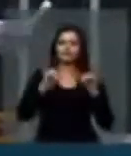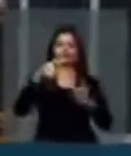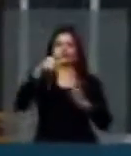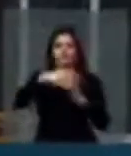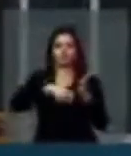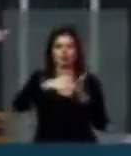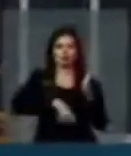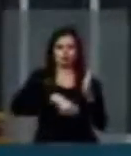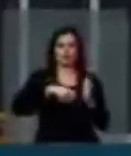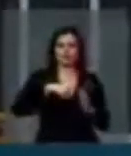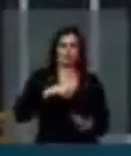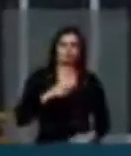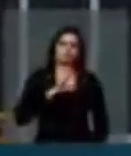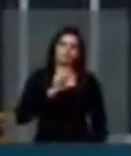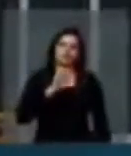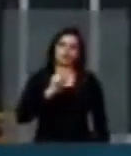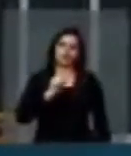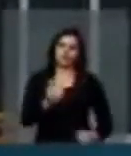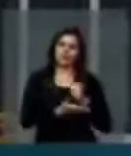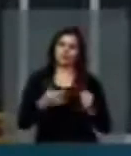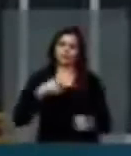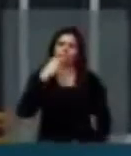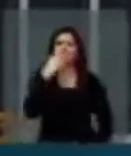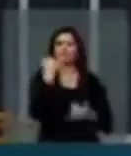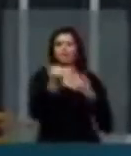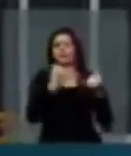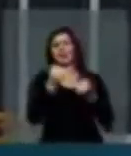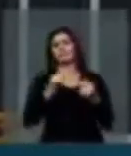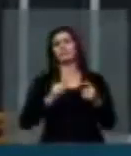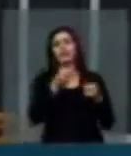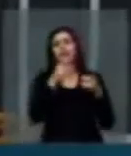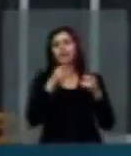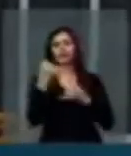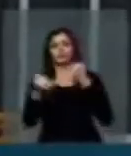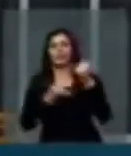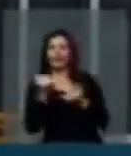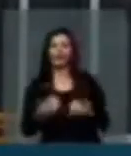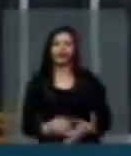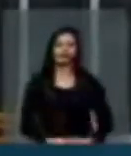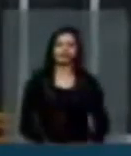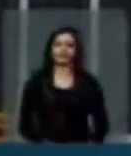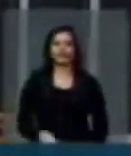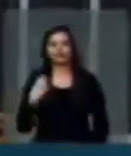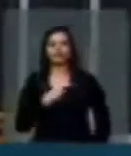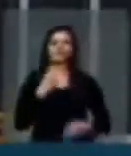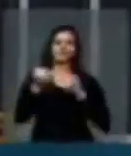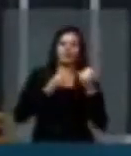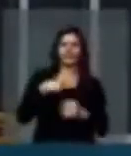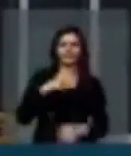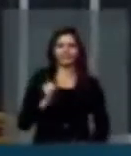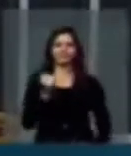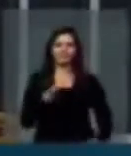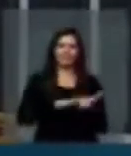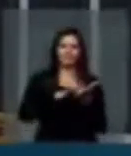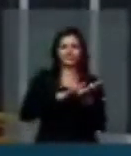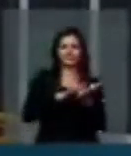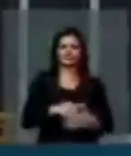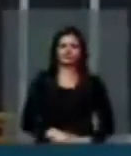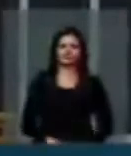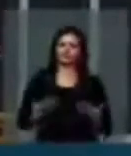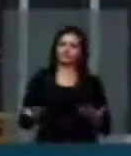básica. Olha, isso aqui parece brincadeira, é um joguinho de brincadeira. Brinca lá no parlamento que nós brincamos aqui no Poder